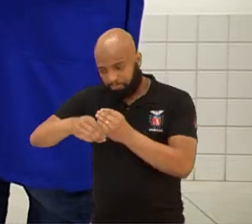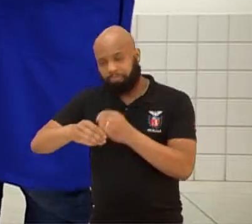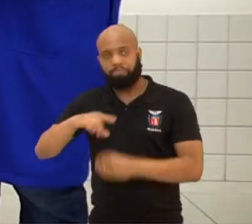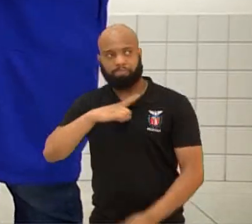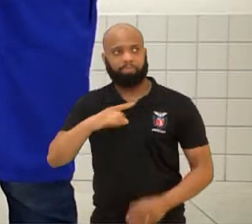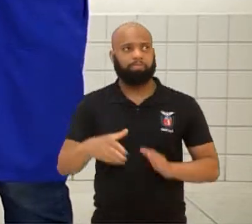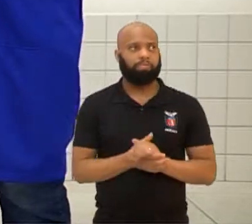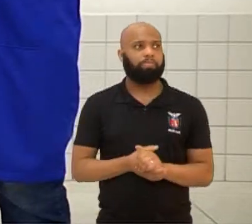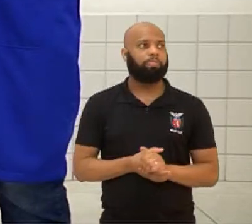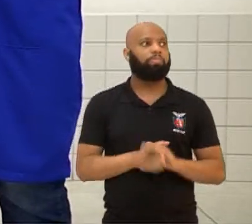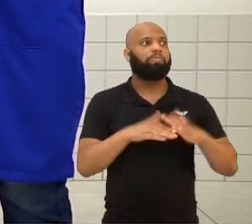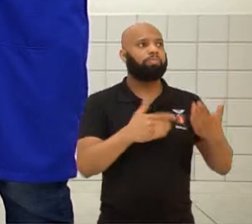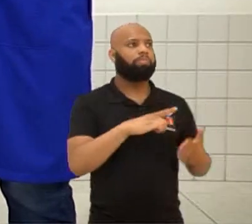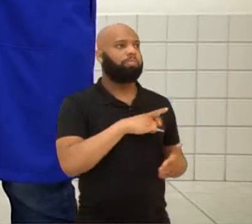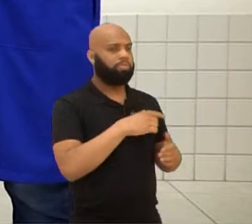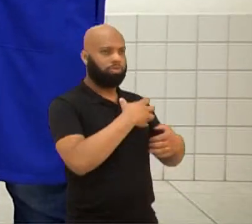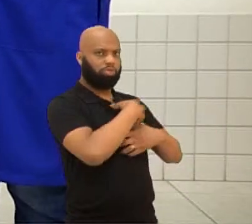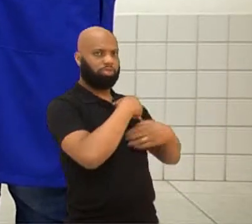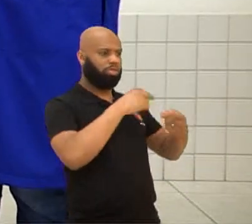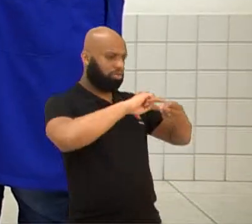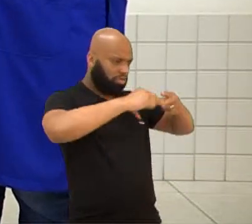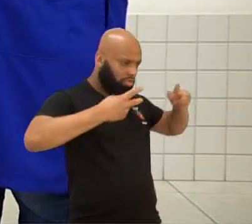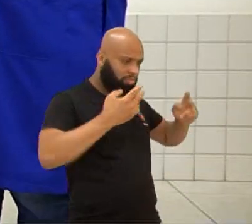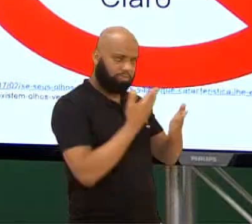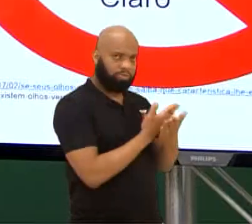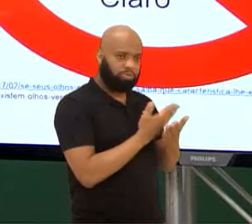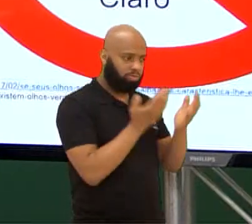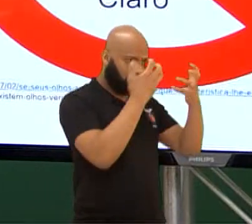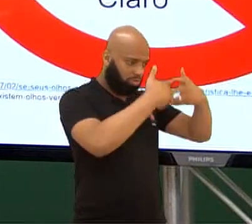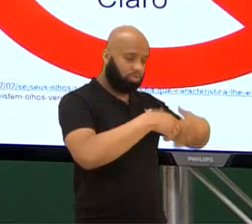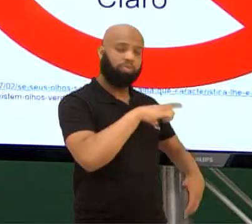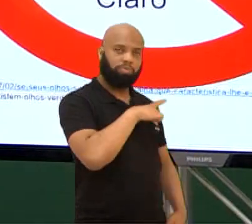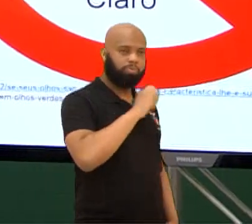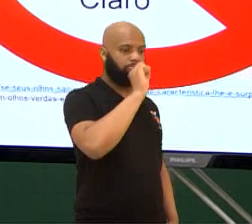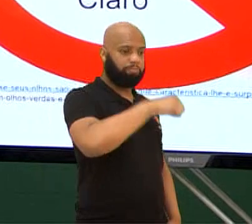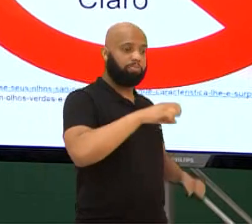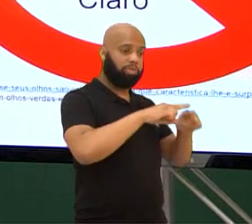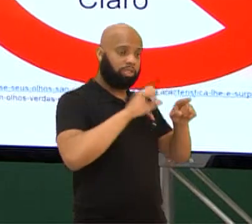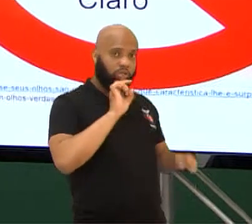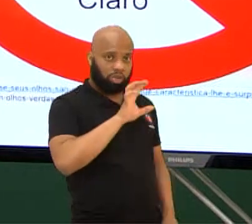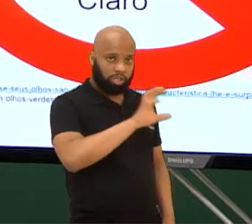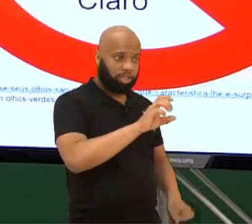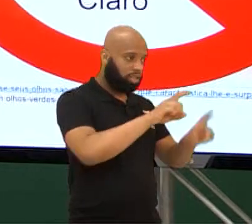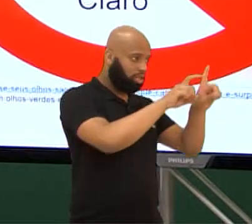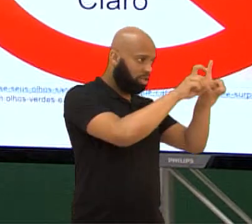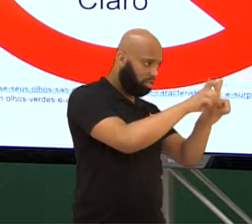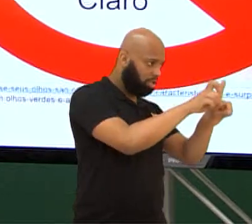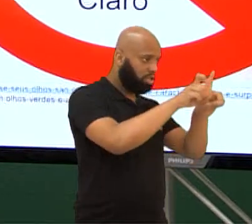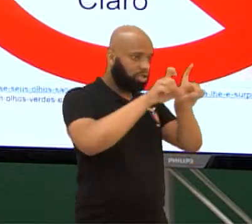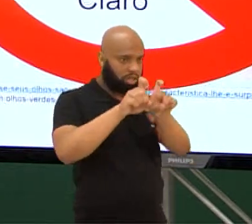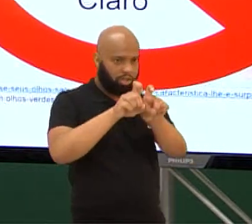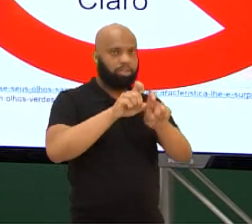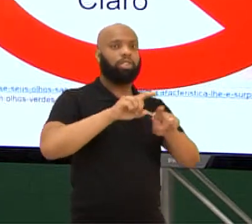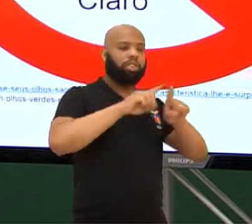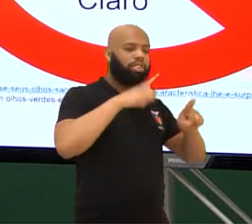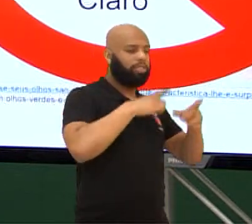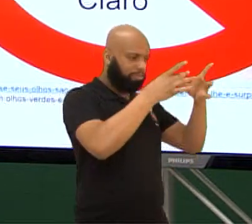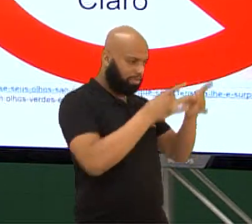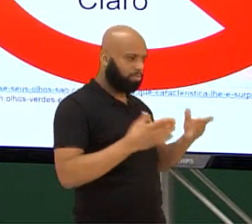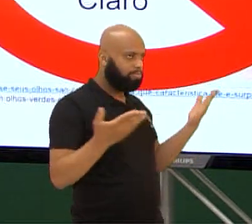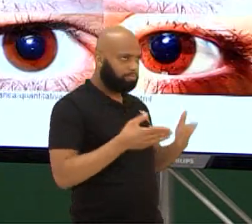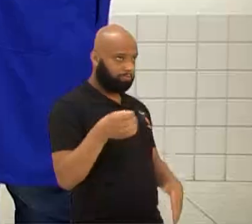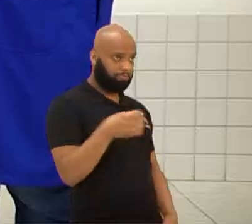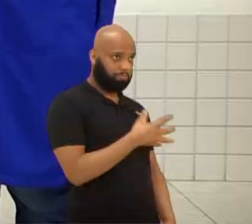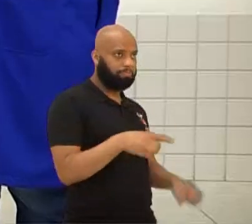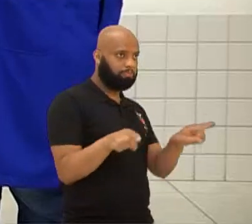Com certeza. Então, assim, a estruturação genética funciona e é adequada para isso? Sim, mas não é só isso. O professor Jorge vai trazer mais alguns detalhes ali extremamente